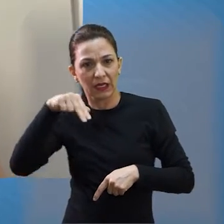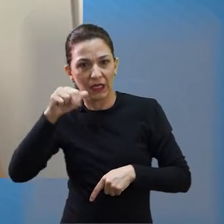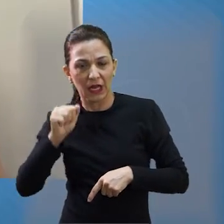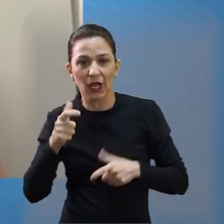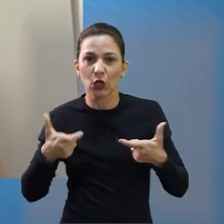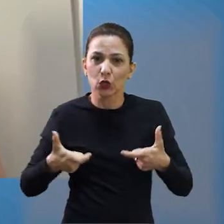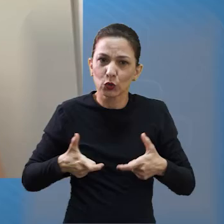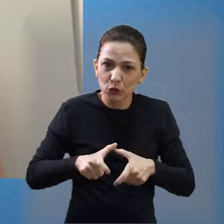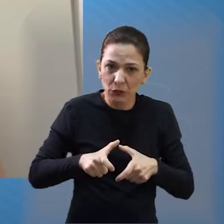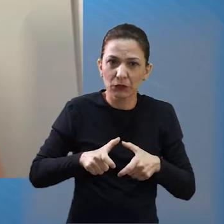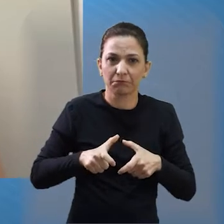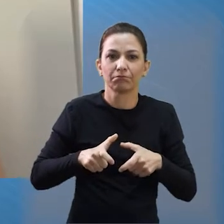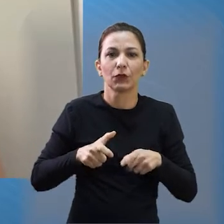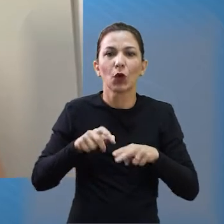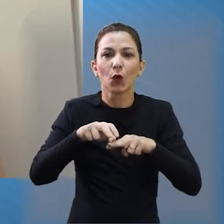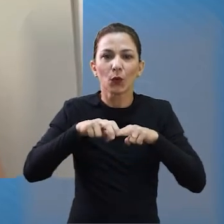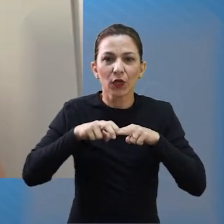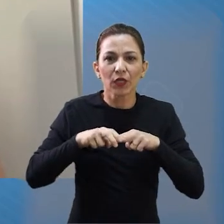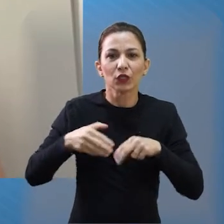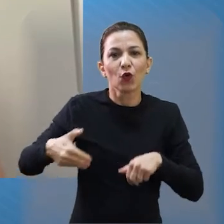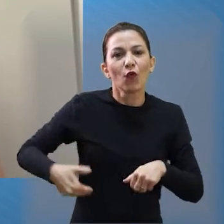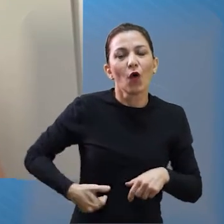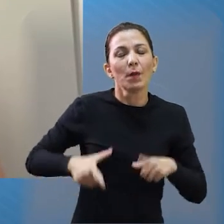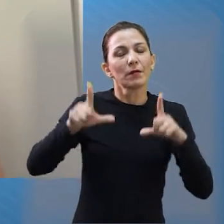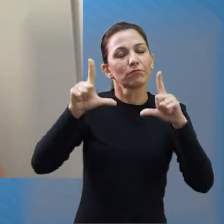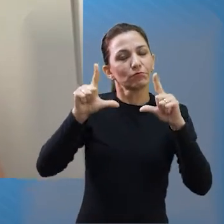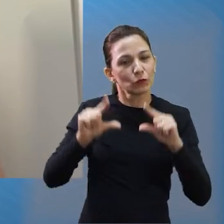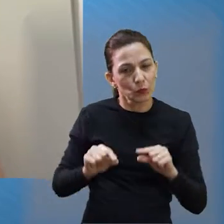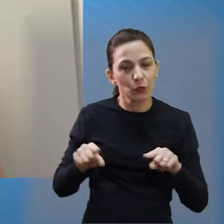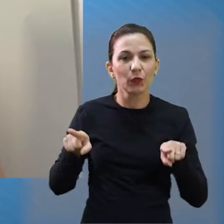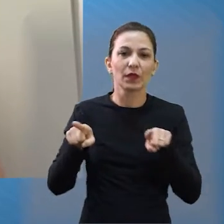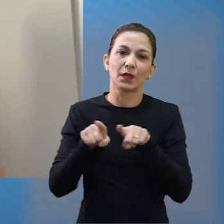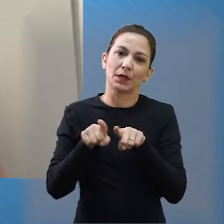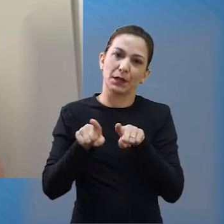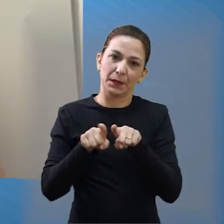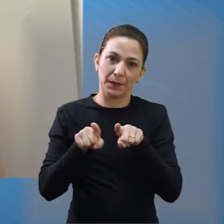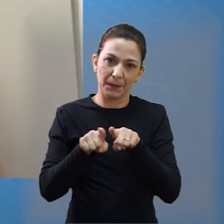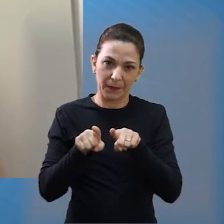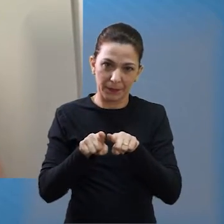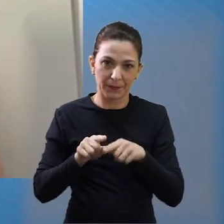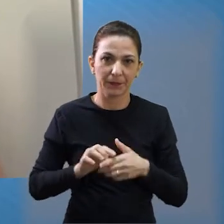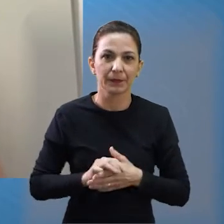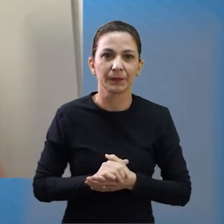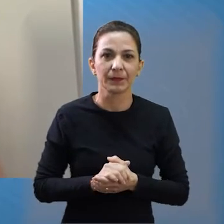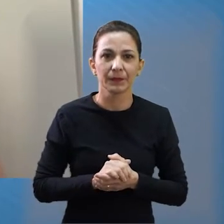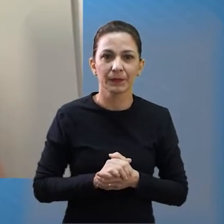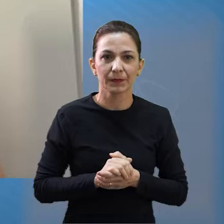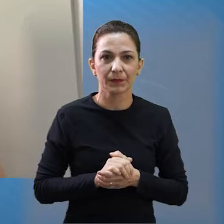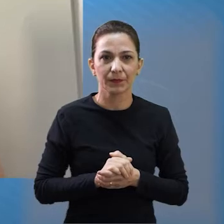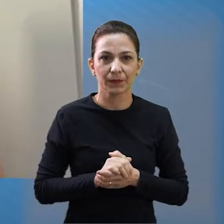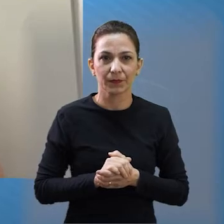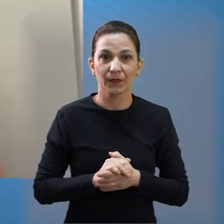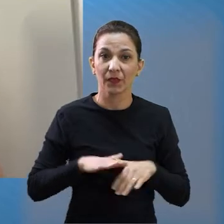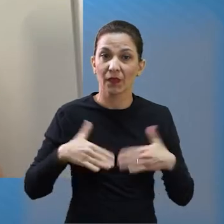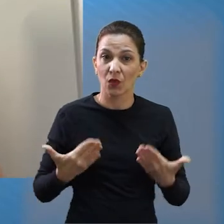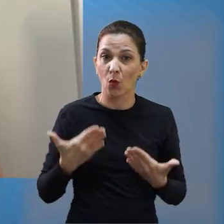ter uma menor produção desse hormônio que se chama grelina. Então, vai ter uma produção menor do hormônio